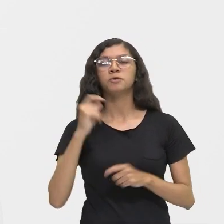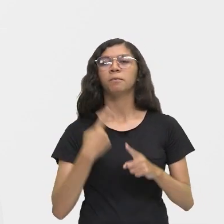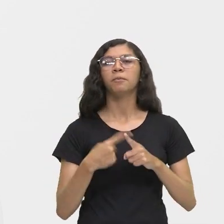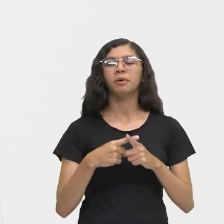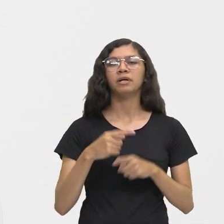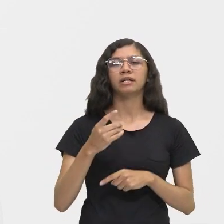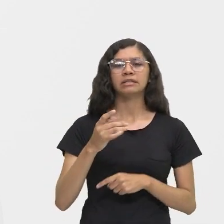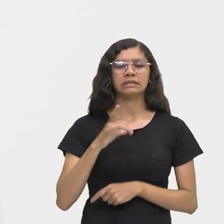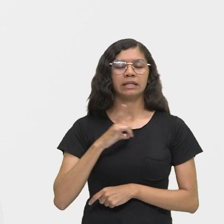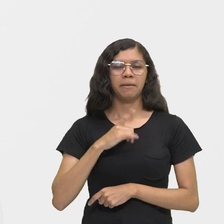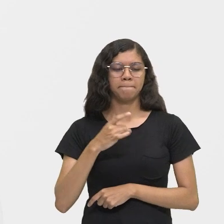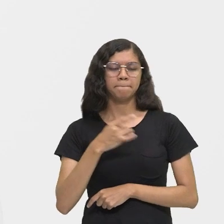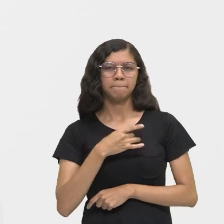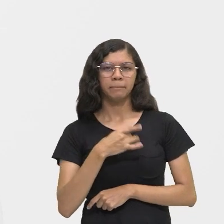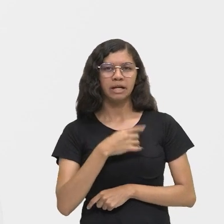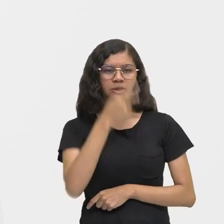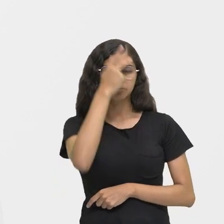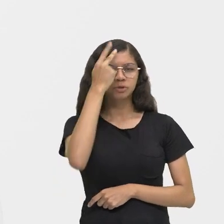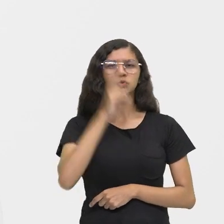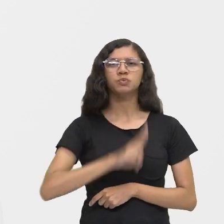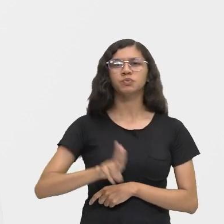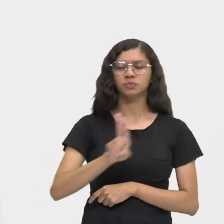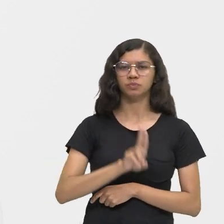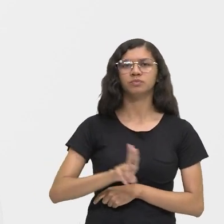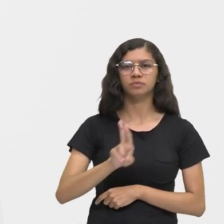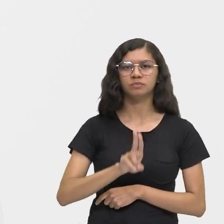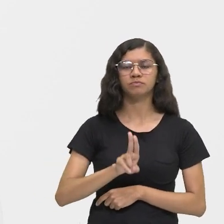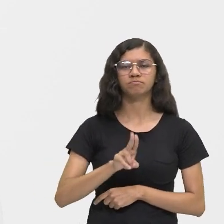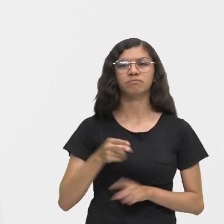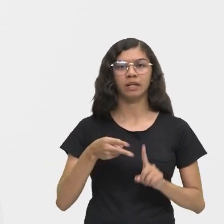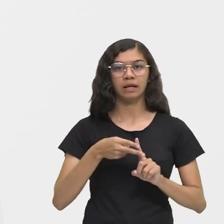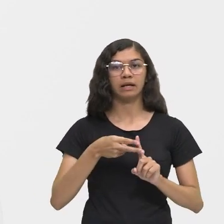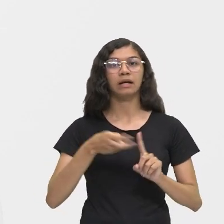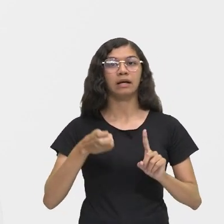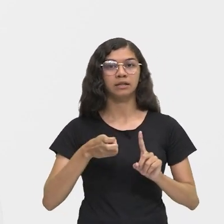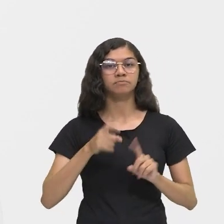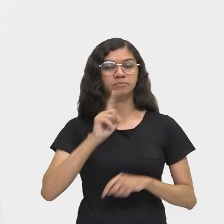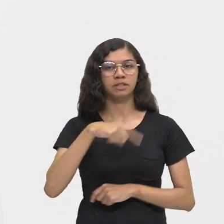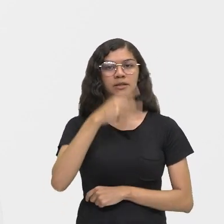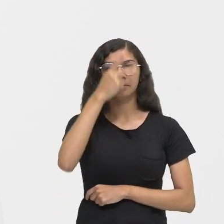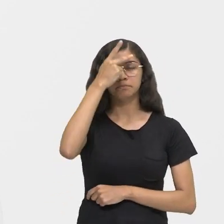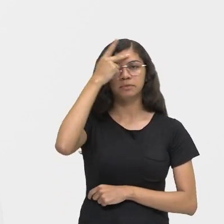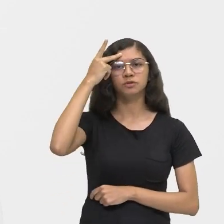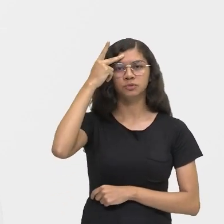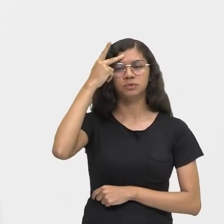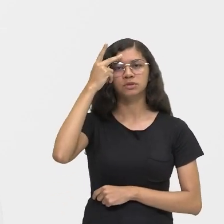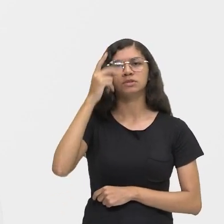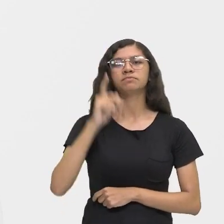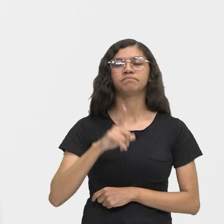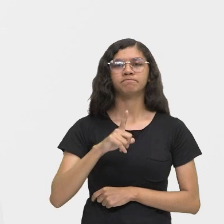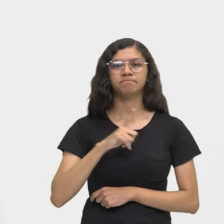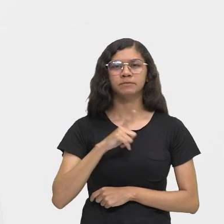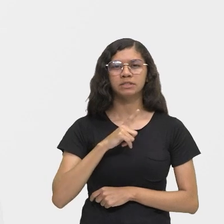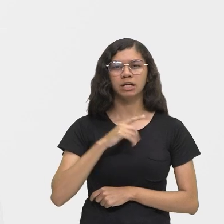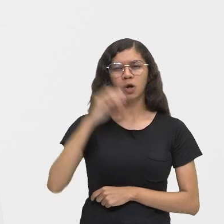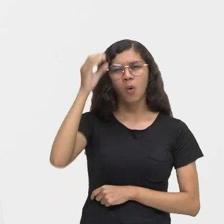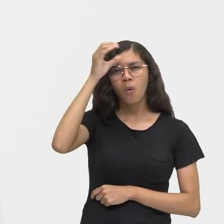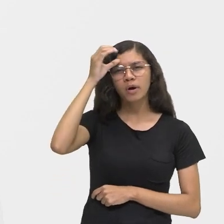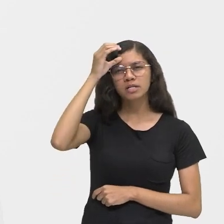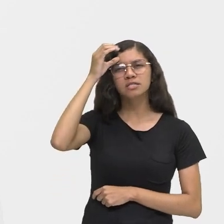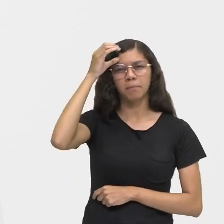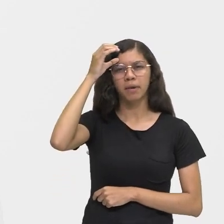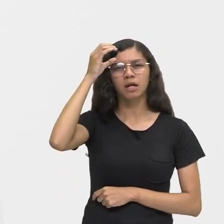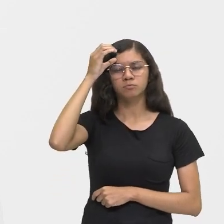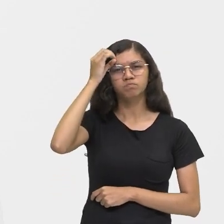e desconfiança nos usuários. Hackers são pessoas que têm um conhecimento